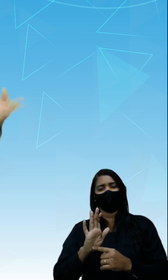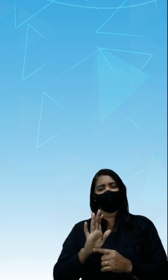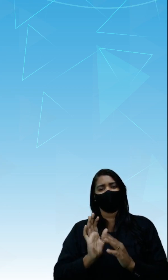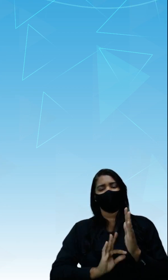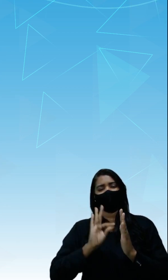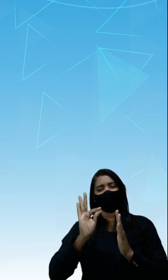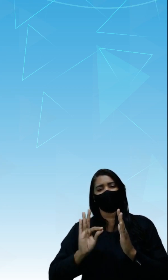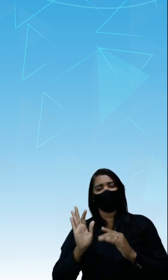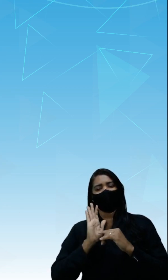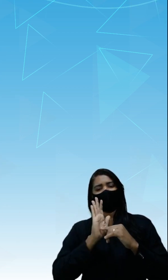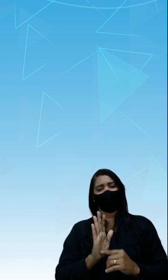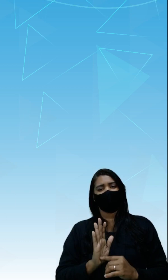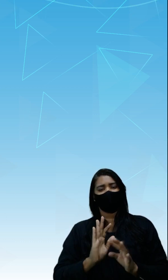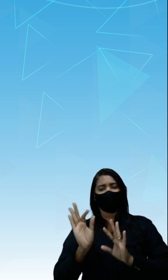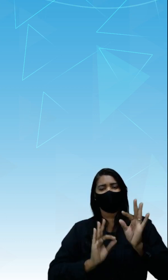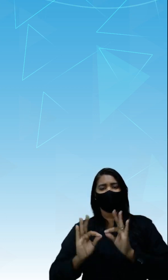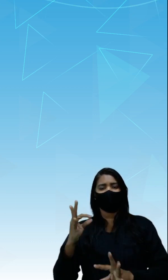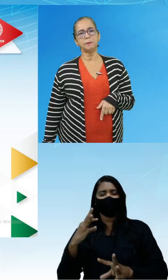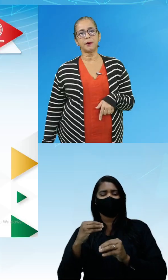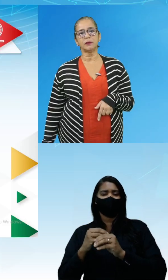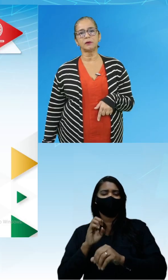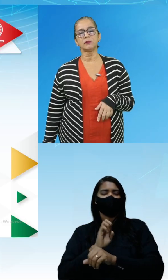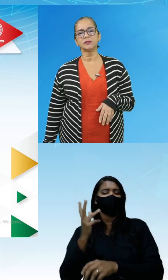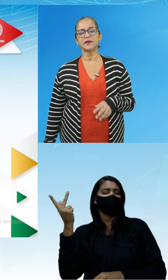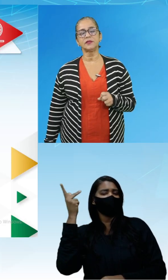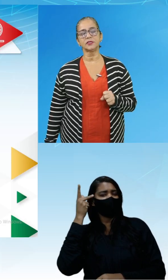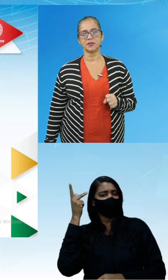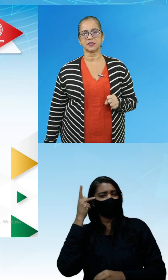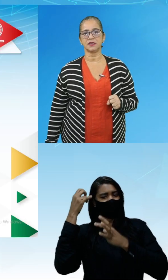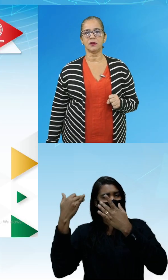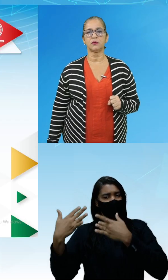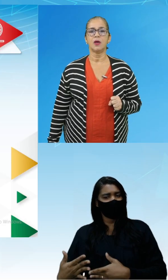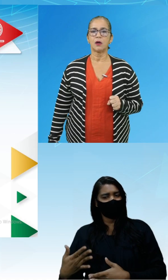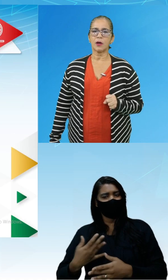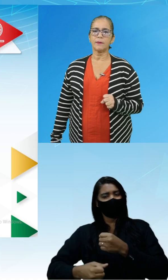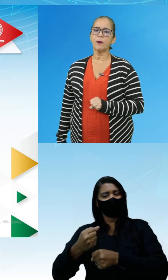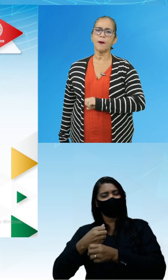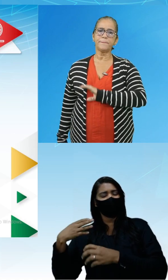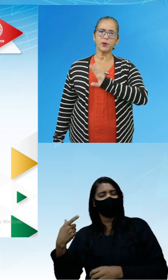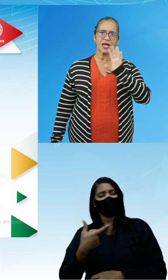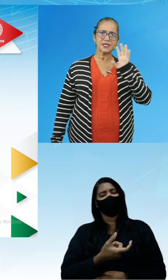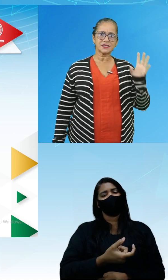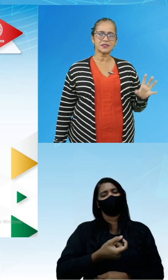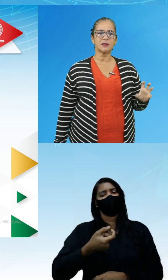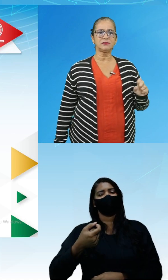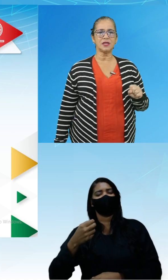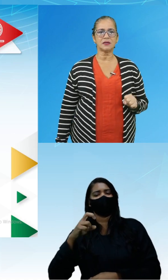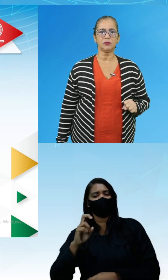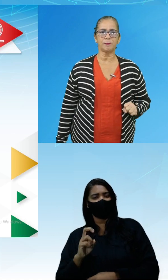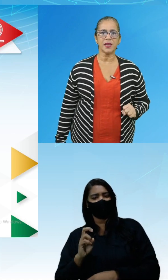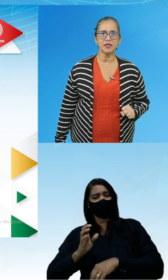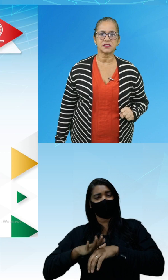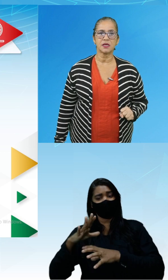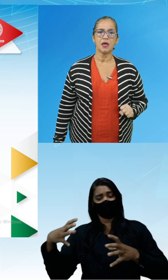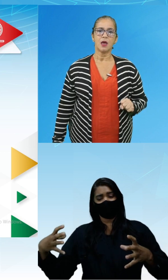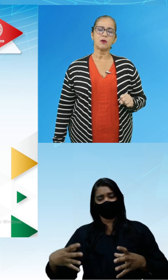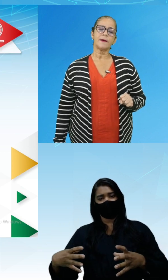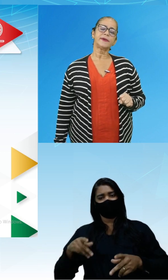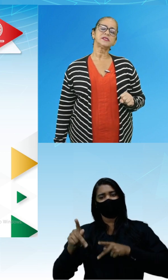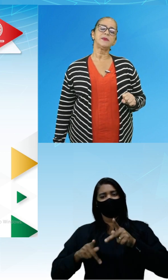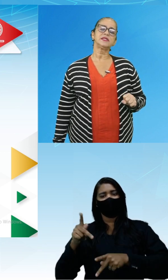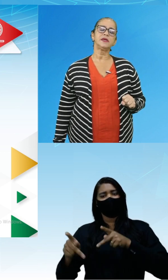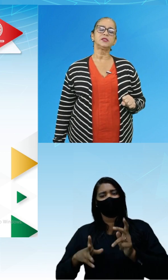esses dados que eu acabei de falar, o estado de São Paulo contava em 2005 com a maior população negra do país,